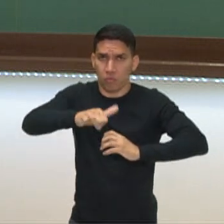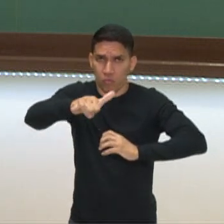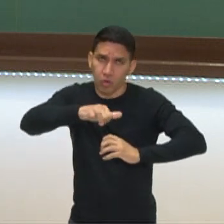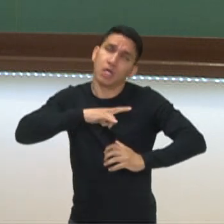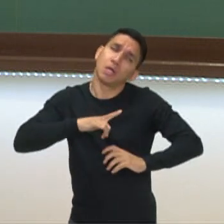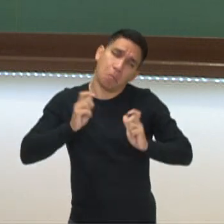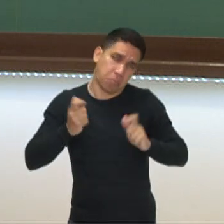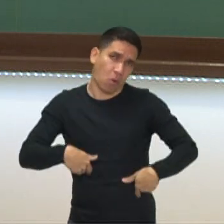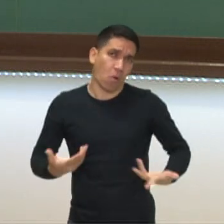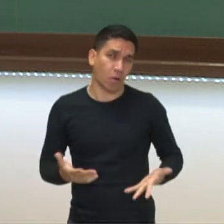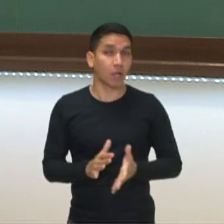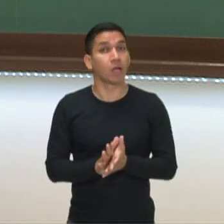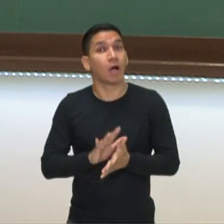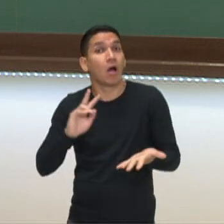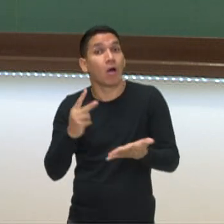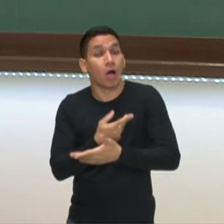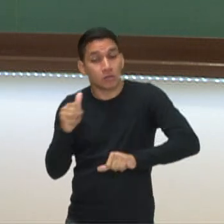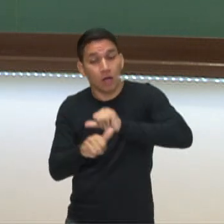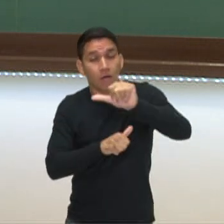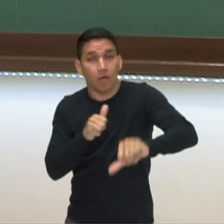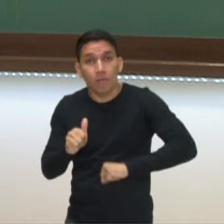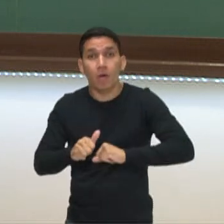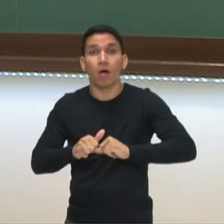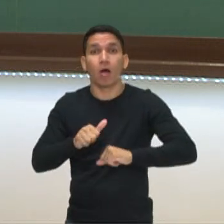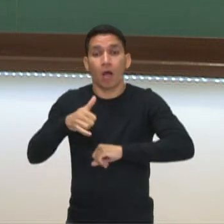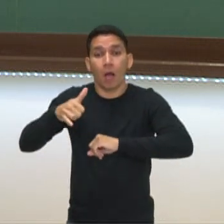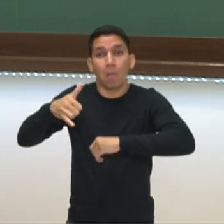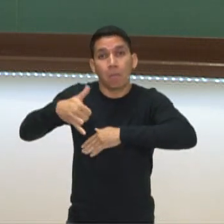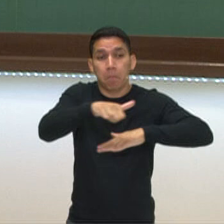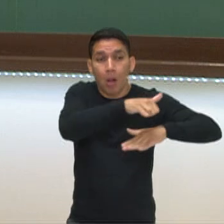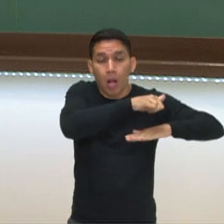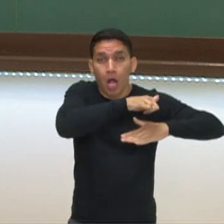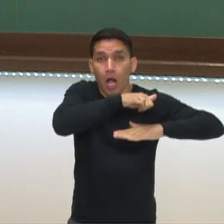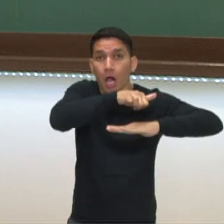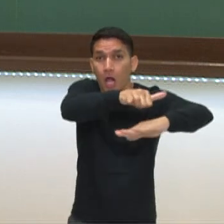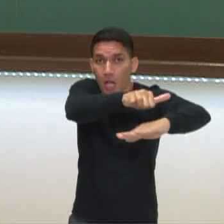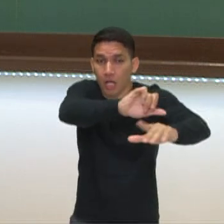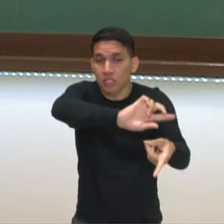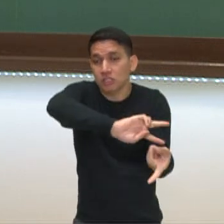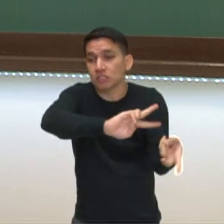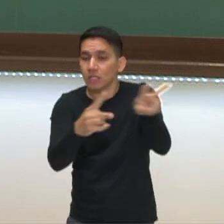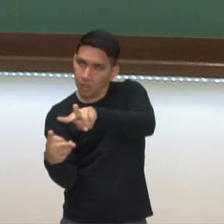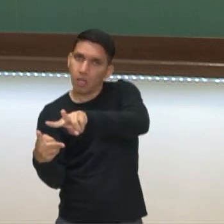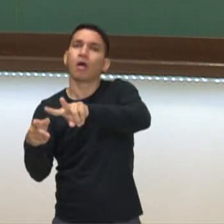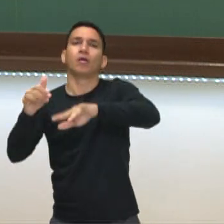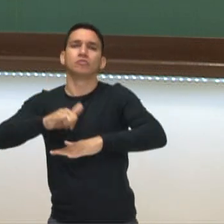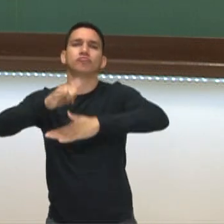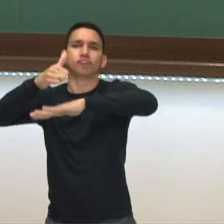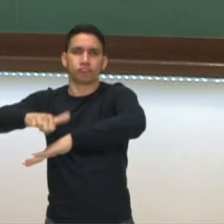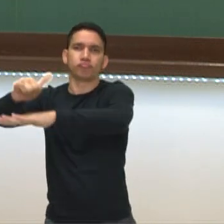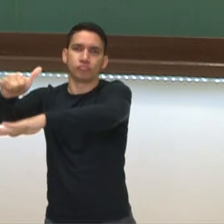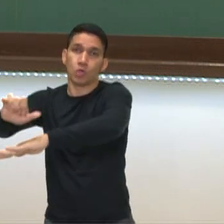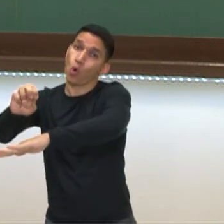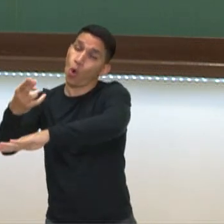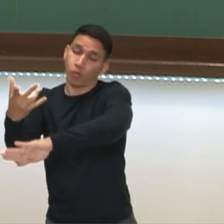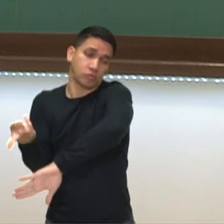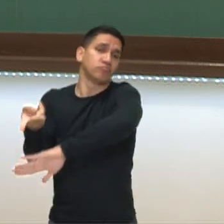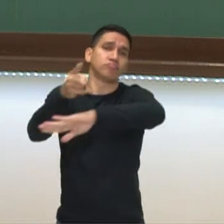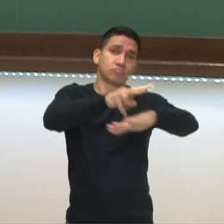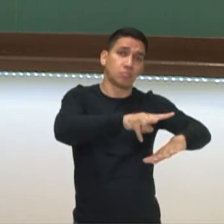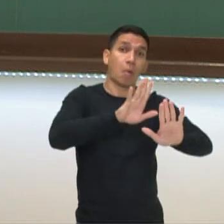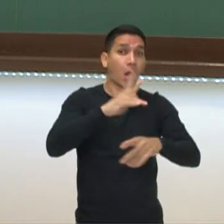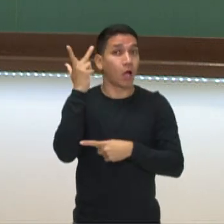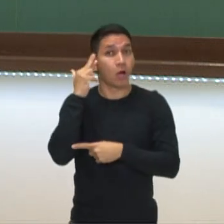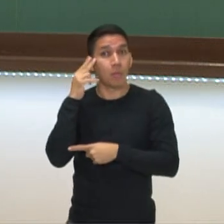transformar uma tensão contínua em tensão alternada, e dá para transformar uma tensão alternada em tensão contínua. O mais usual é transformar uma tensão alternada em tensão